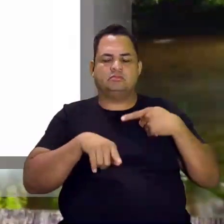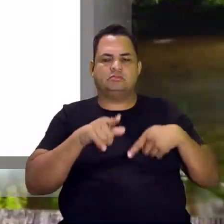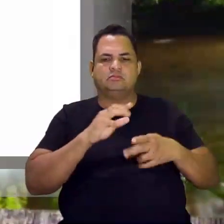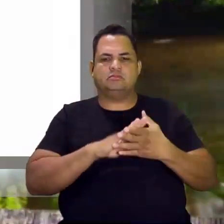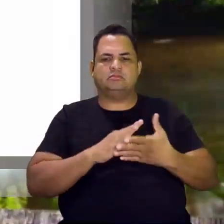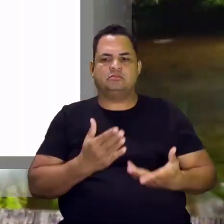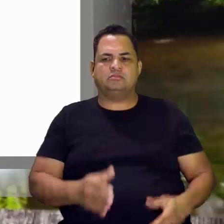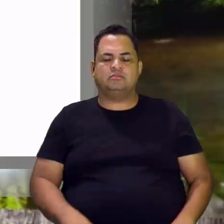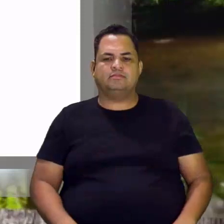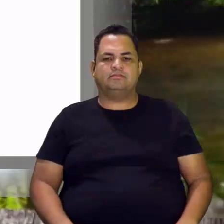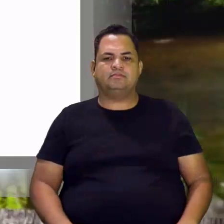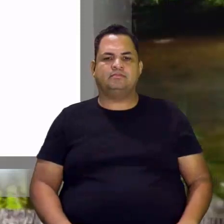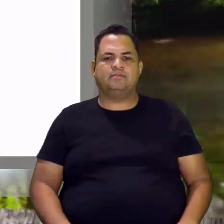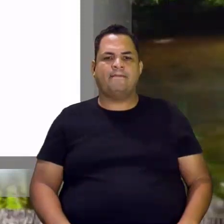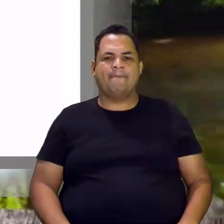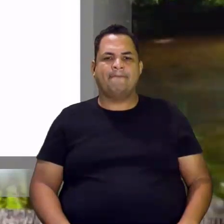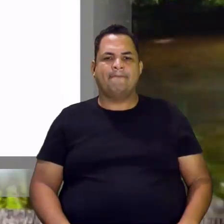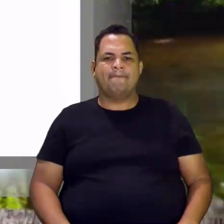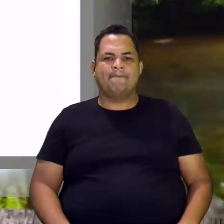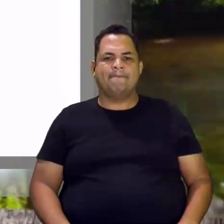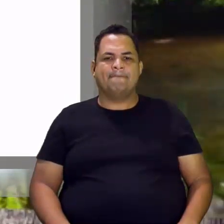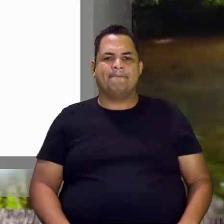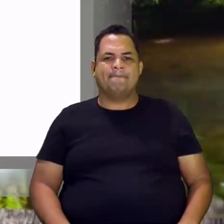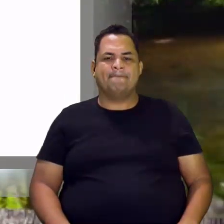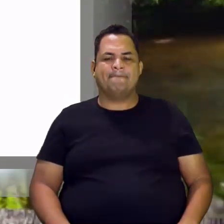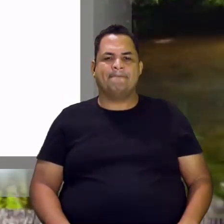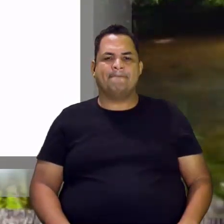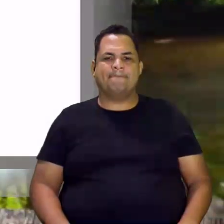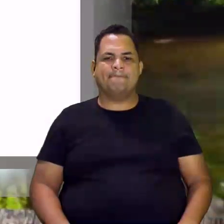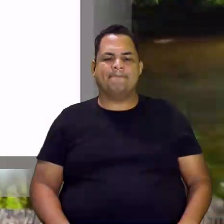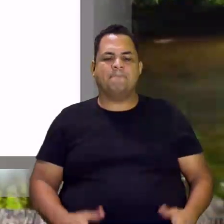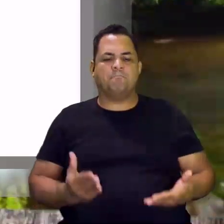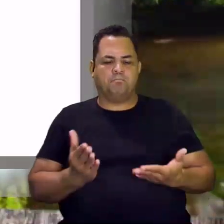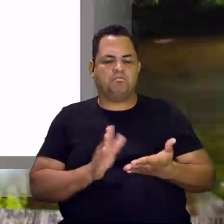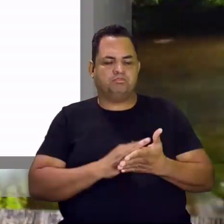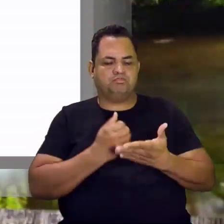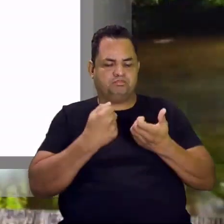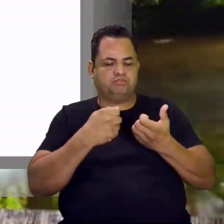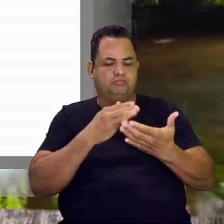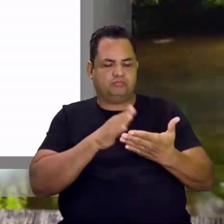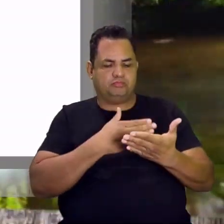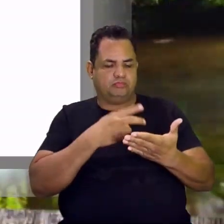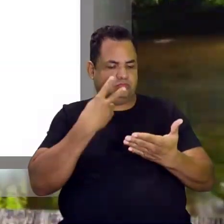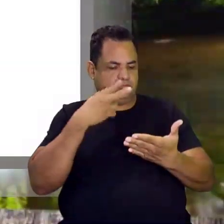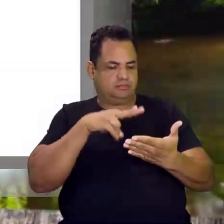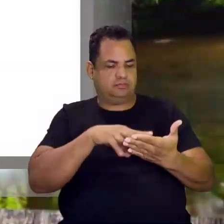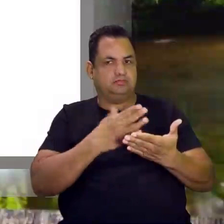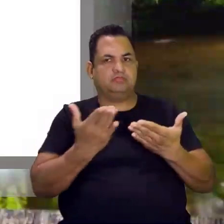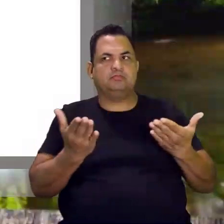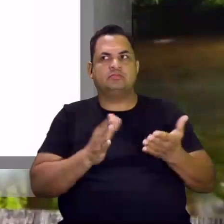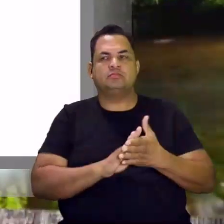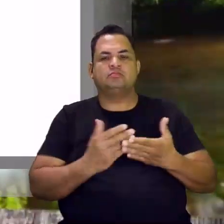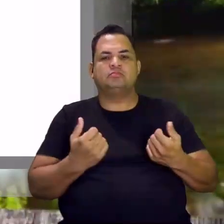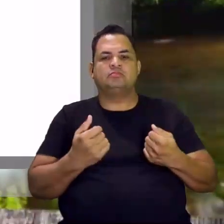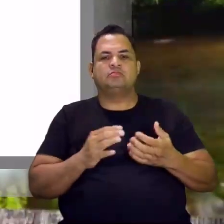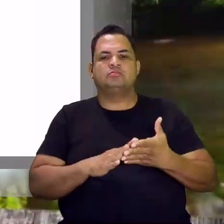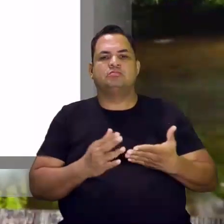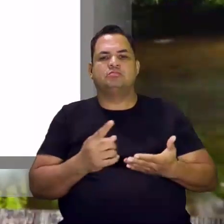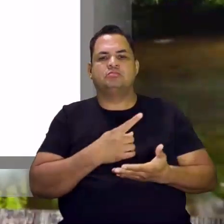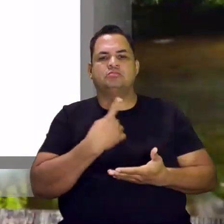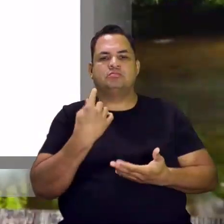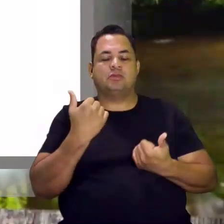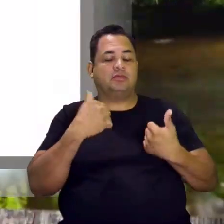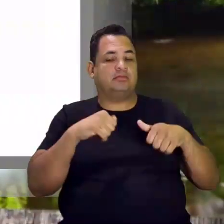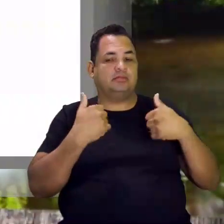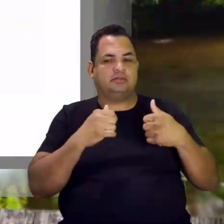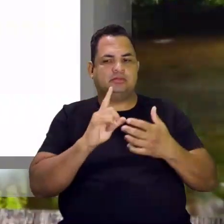lembra? Deixa eu ver mesmo se você se lembra. Não, pode olhar no teu material, não tem problema nenhum não, tá? É para isso que nós estamos aqui, não é